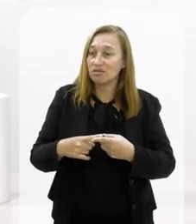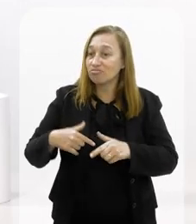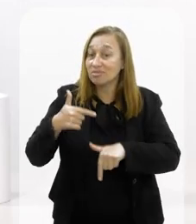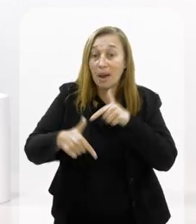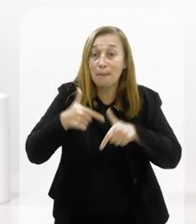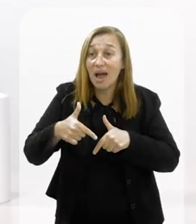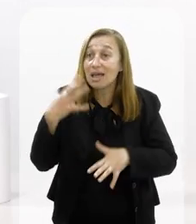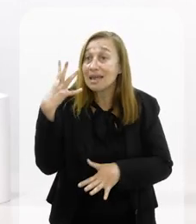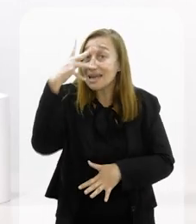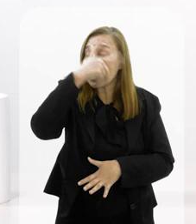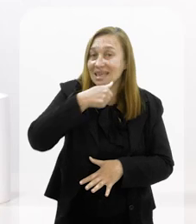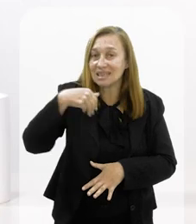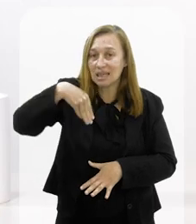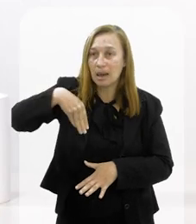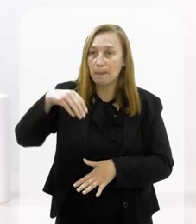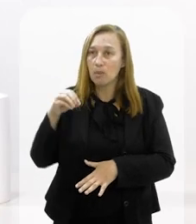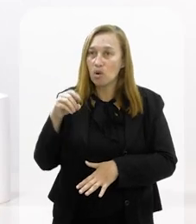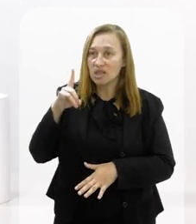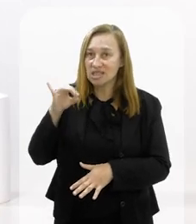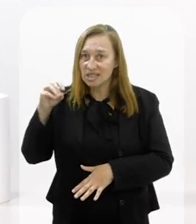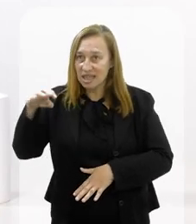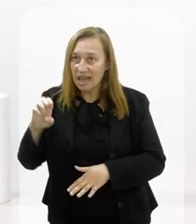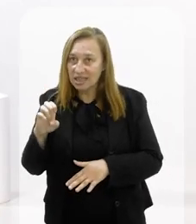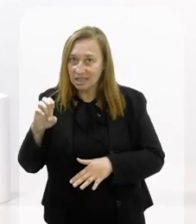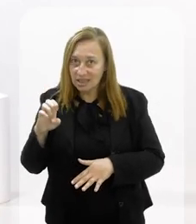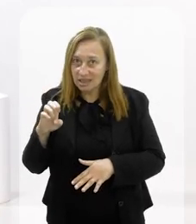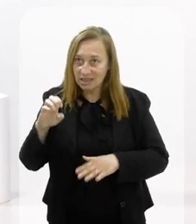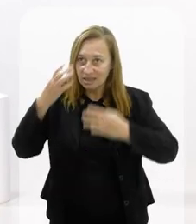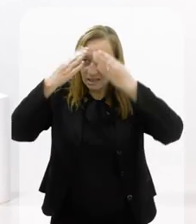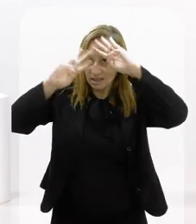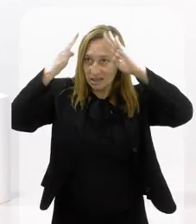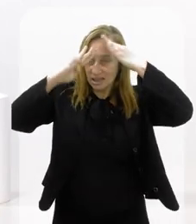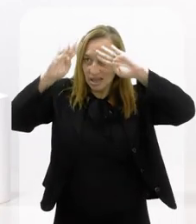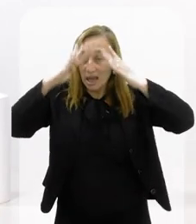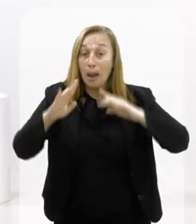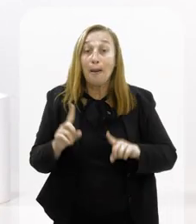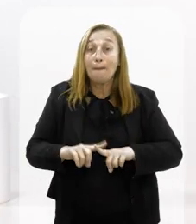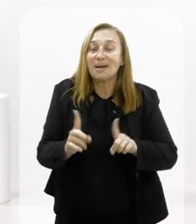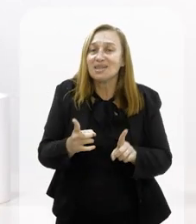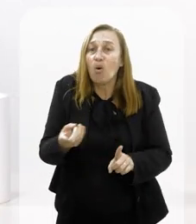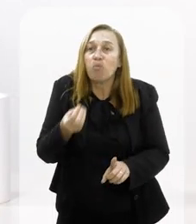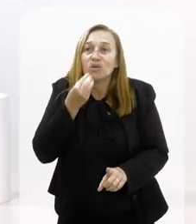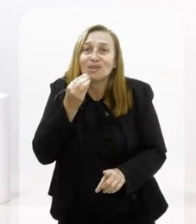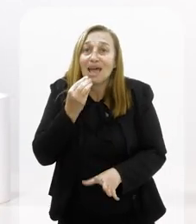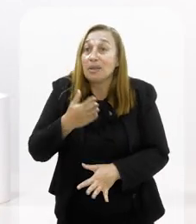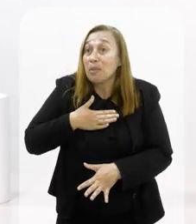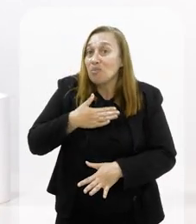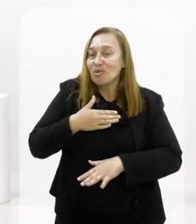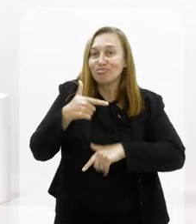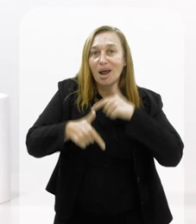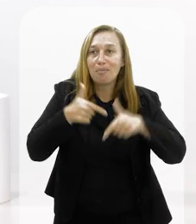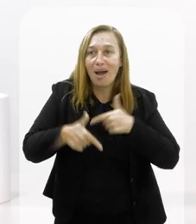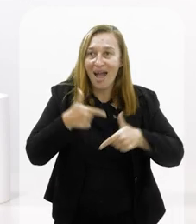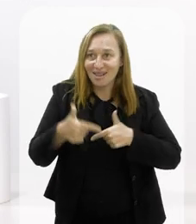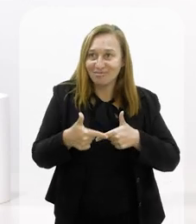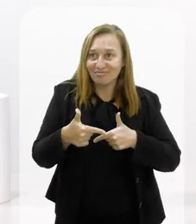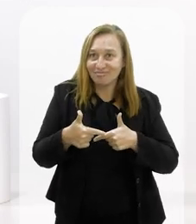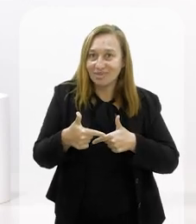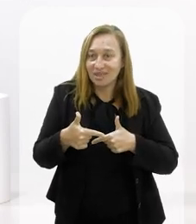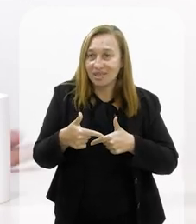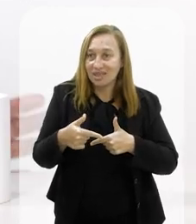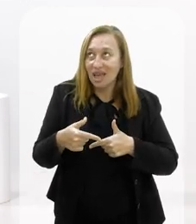a gente fez uma jornada muito bonita na Mocidade mas eh É uma grande oportunidade para minha carreira é uma